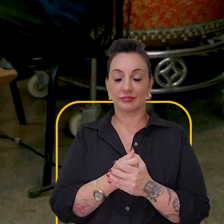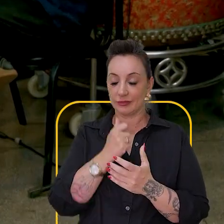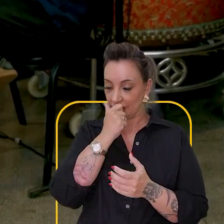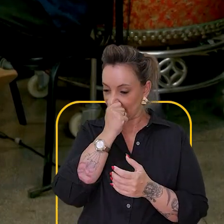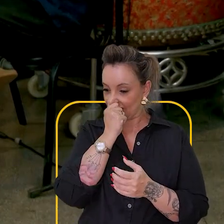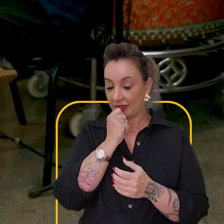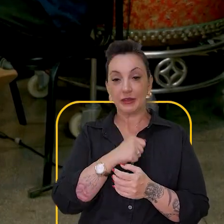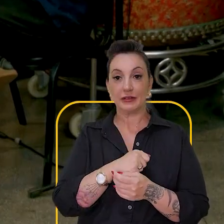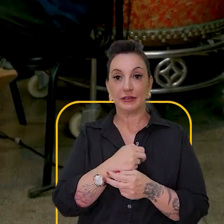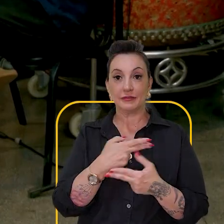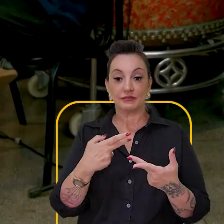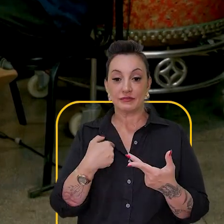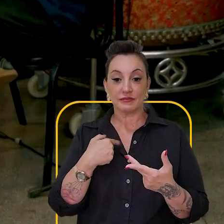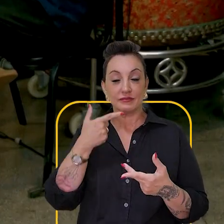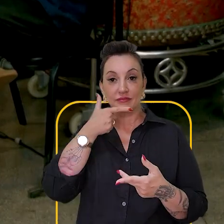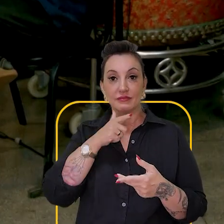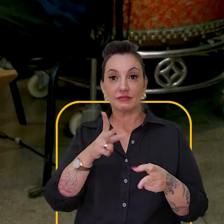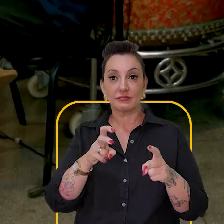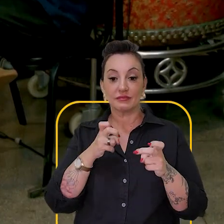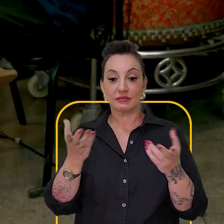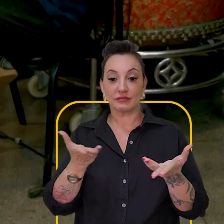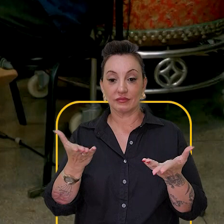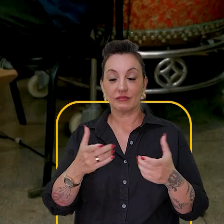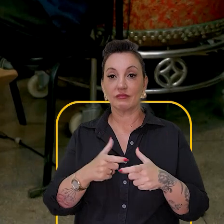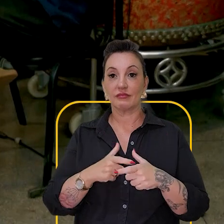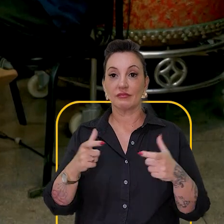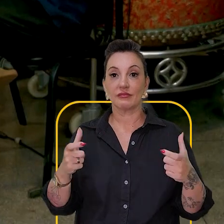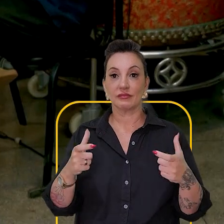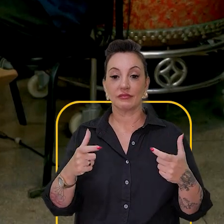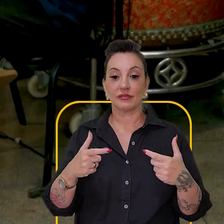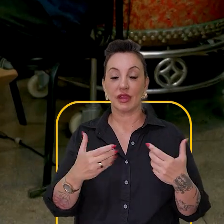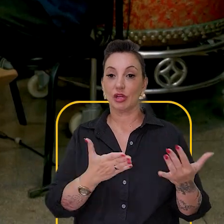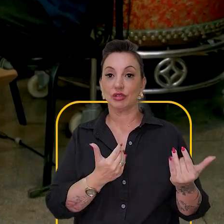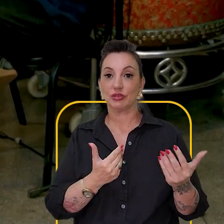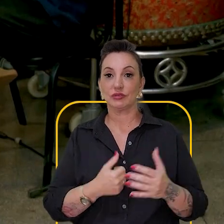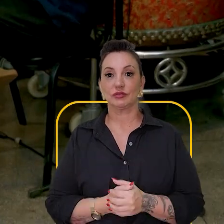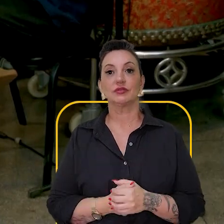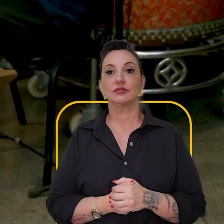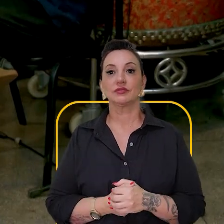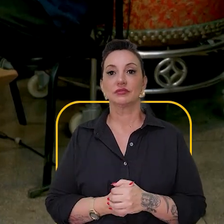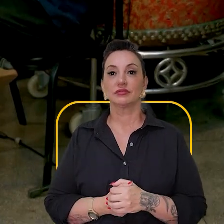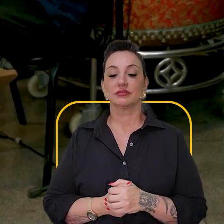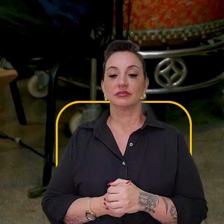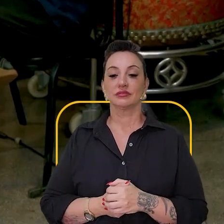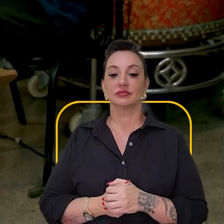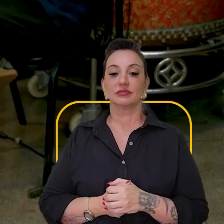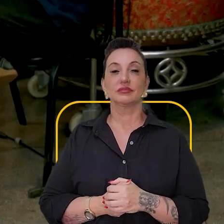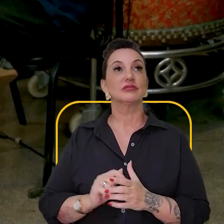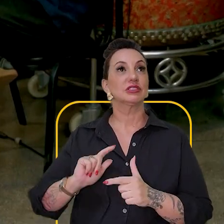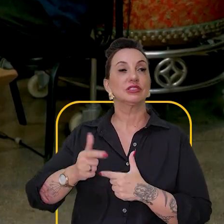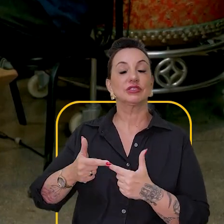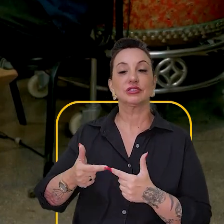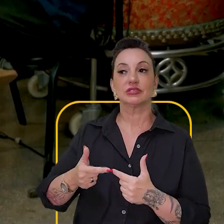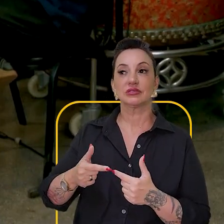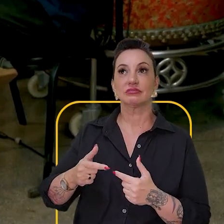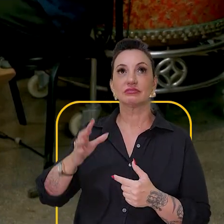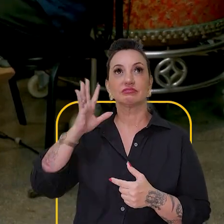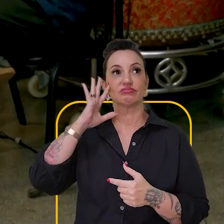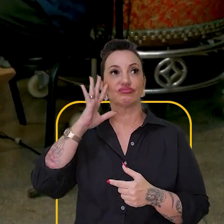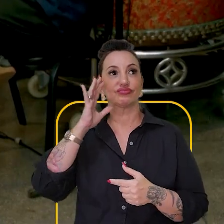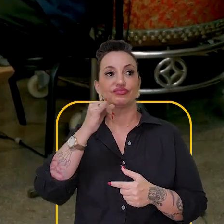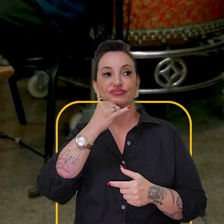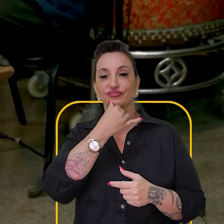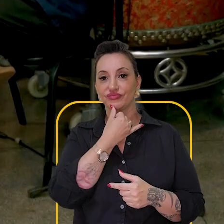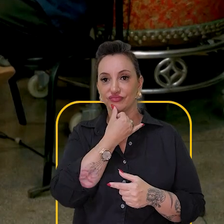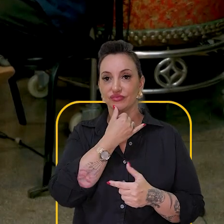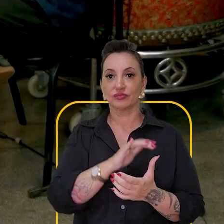perfei é uma coisa que eu não consigo ver hoje na maioria dos jovens Uhum é uma geração um pouco desiludida